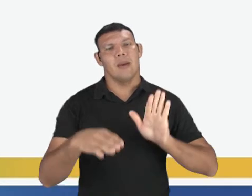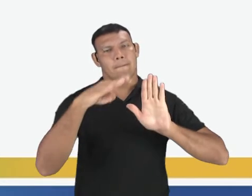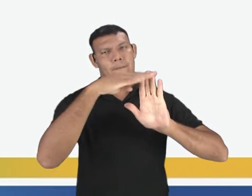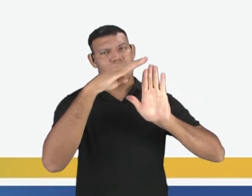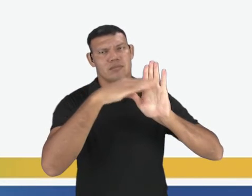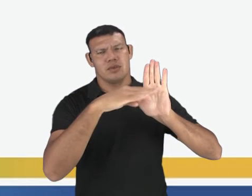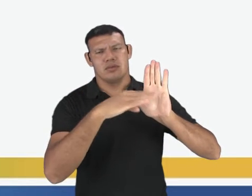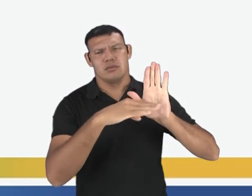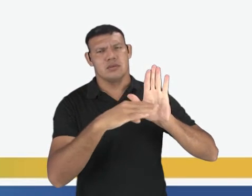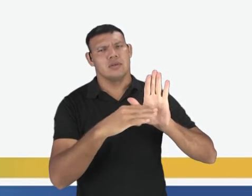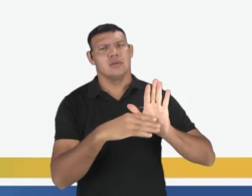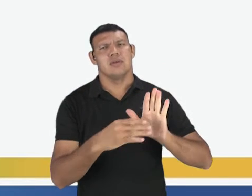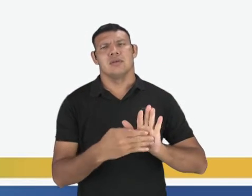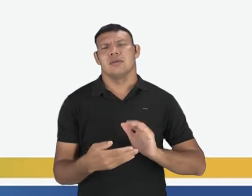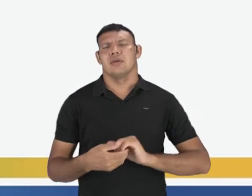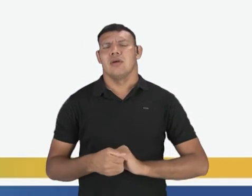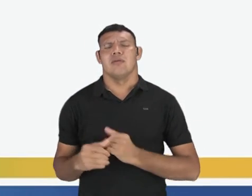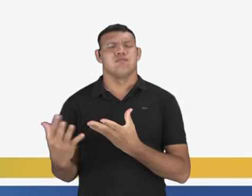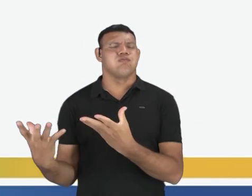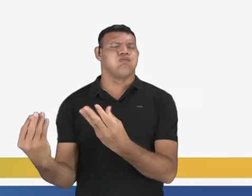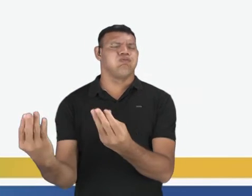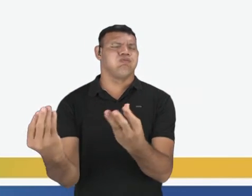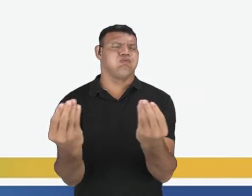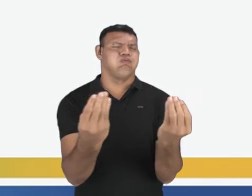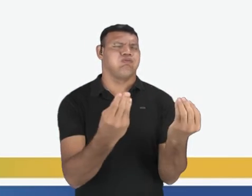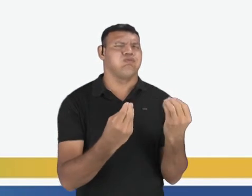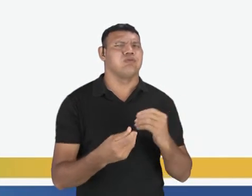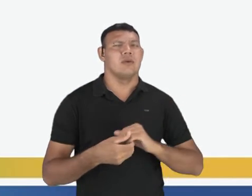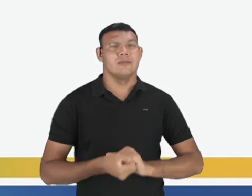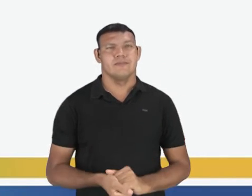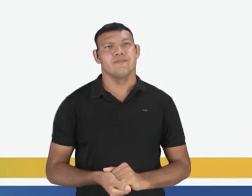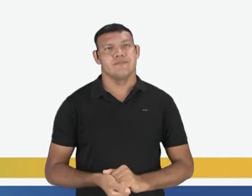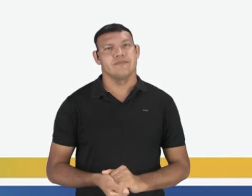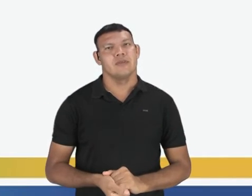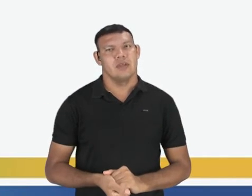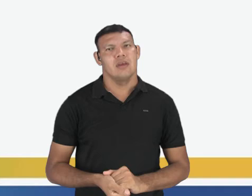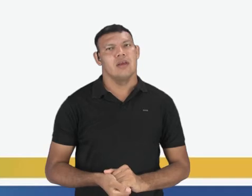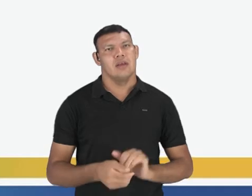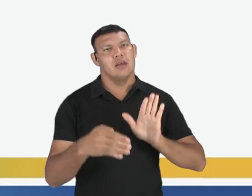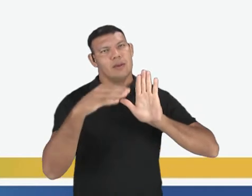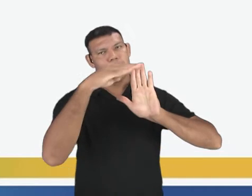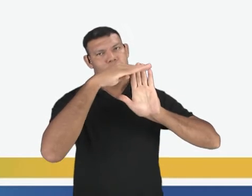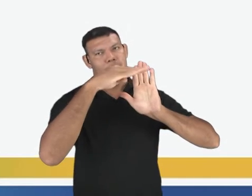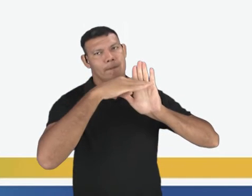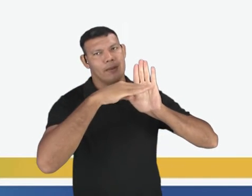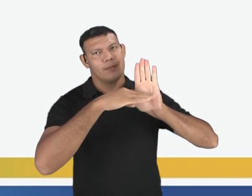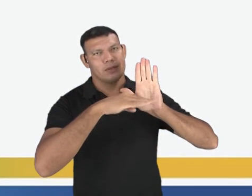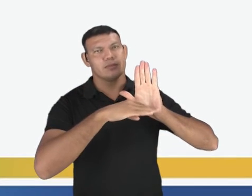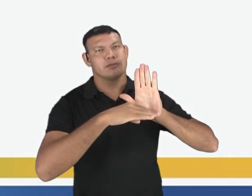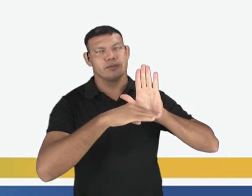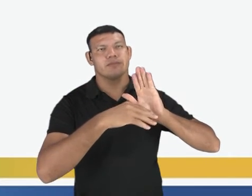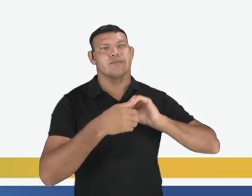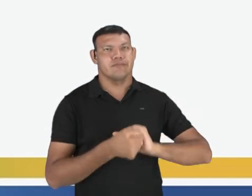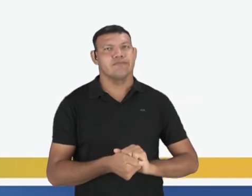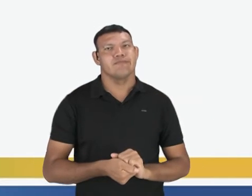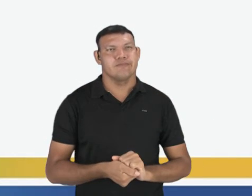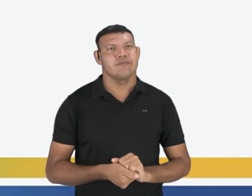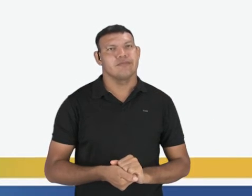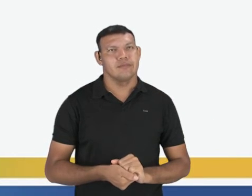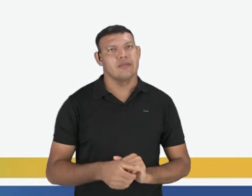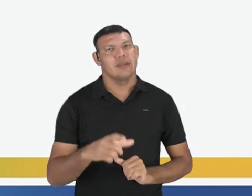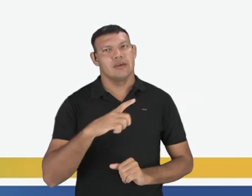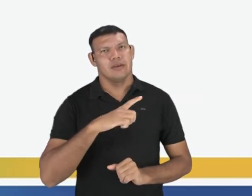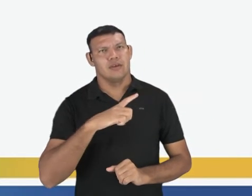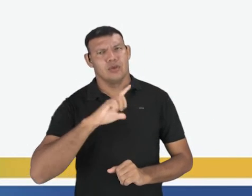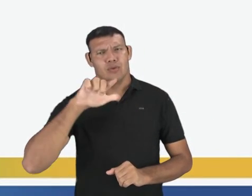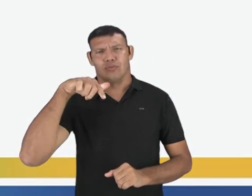muitas instituições. E aí eu coloquei só um pouquinho para a gente ver, e claro que em cada tópico aí a gente